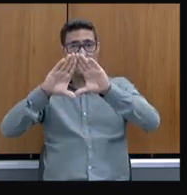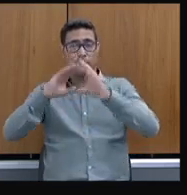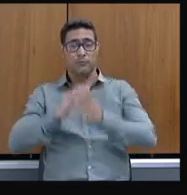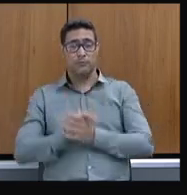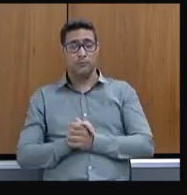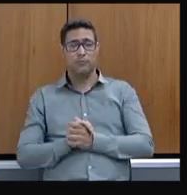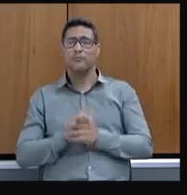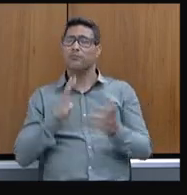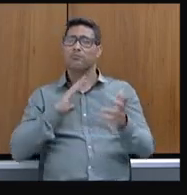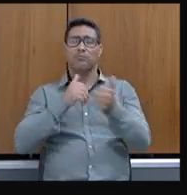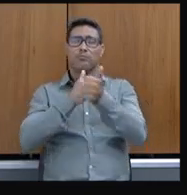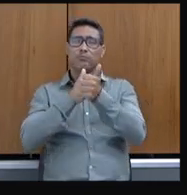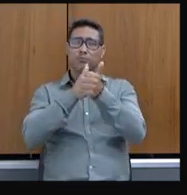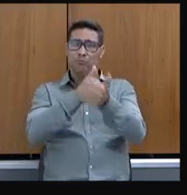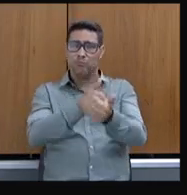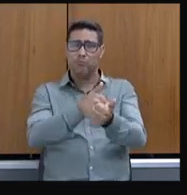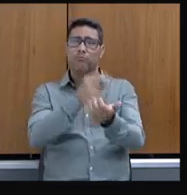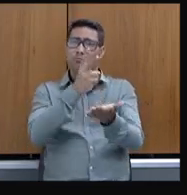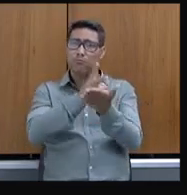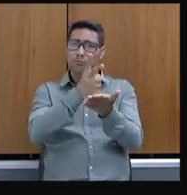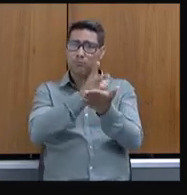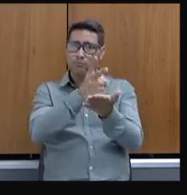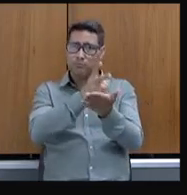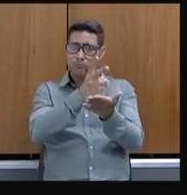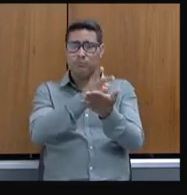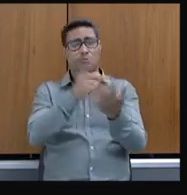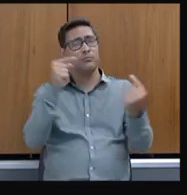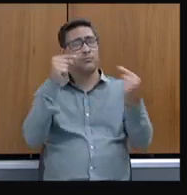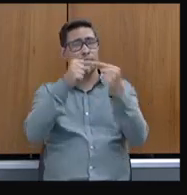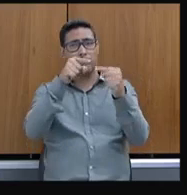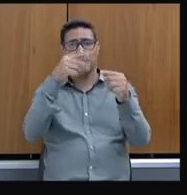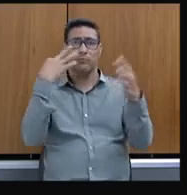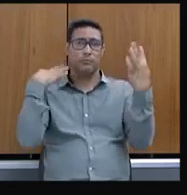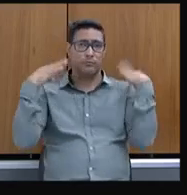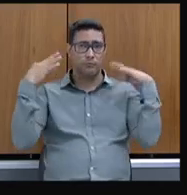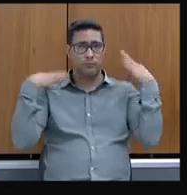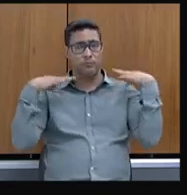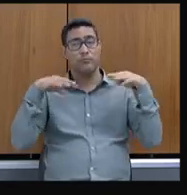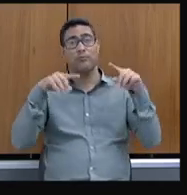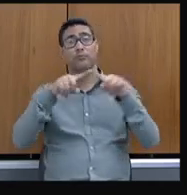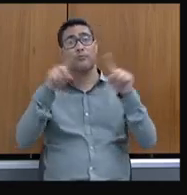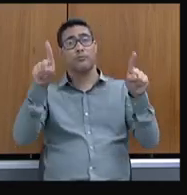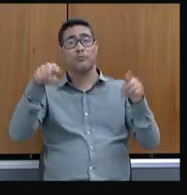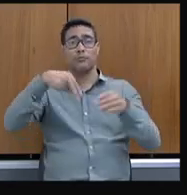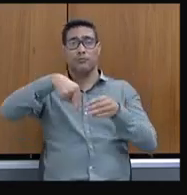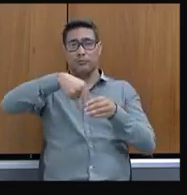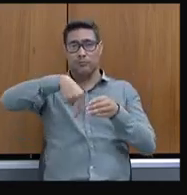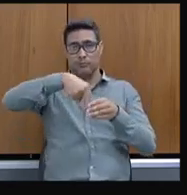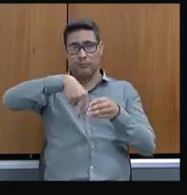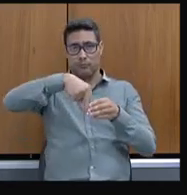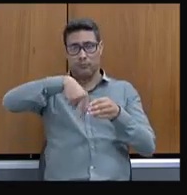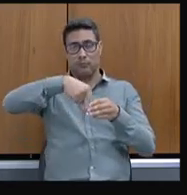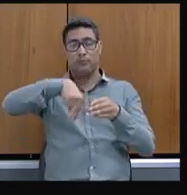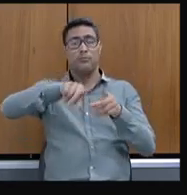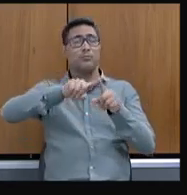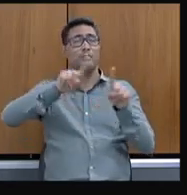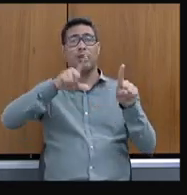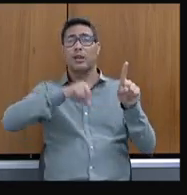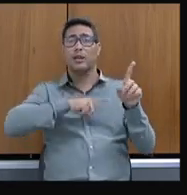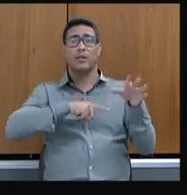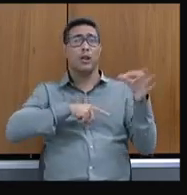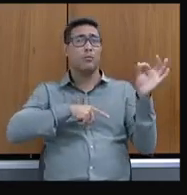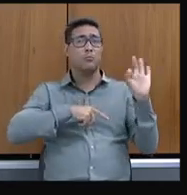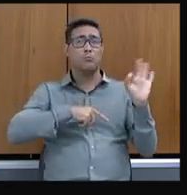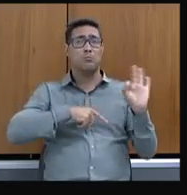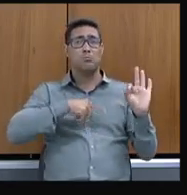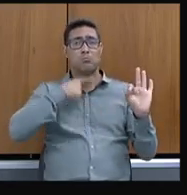sempre os trabalhos né do Turismo gastronomia e eu não tenho um questionamento a ser